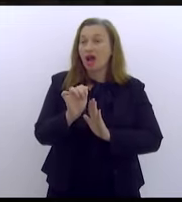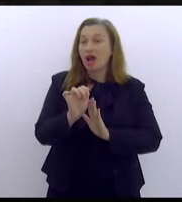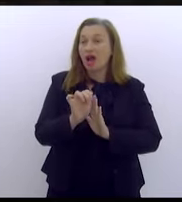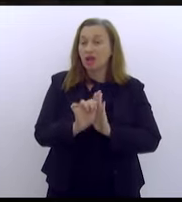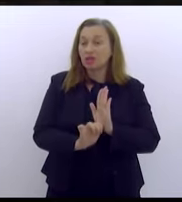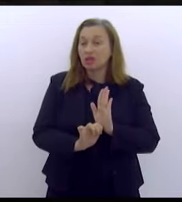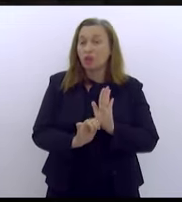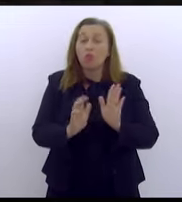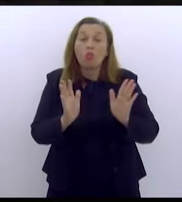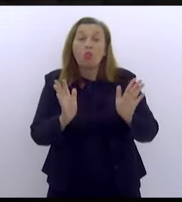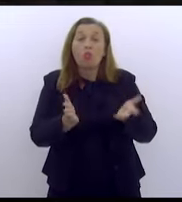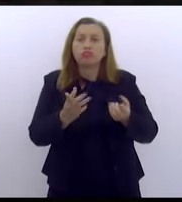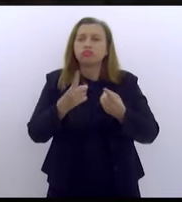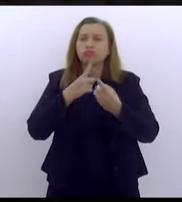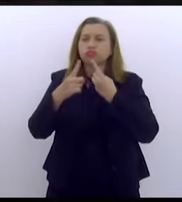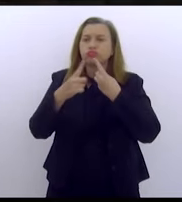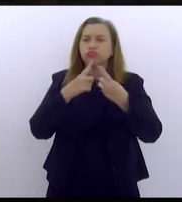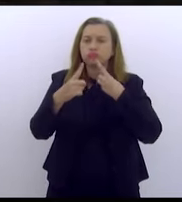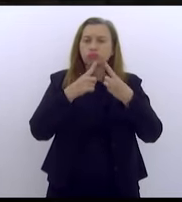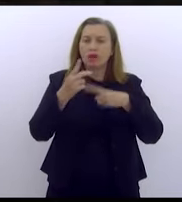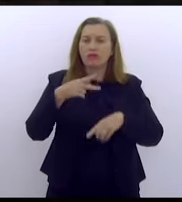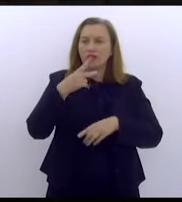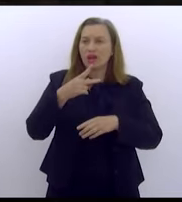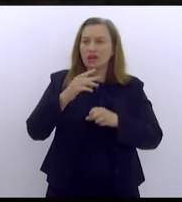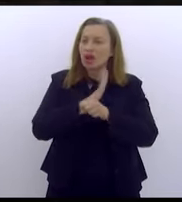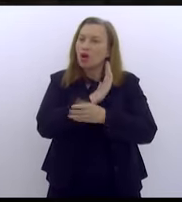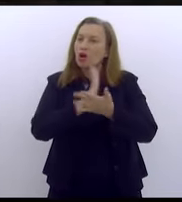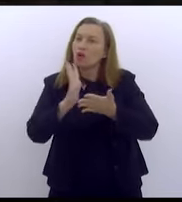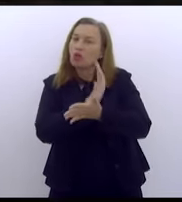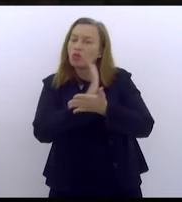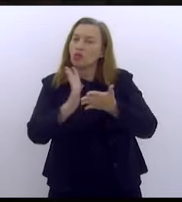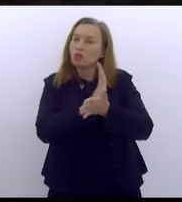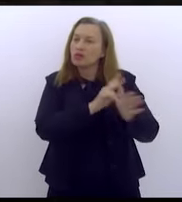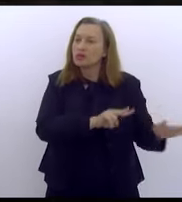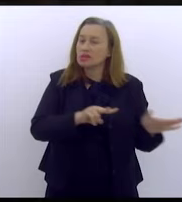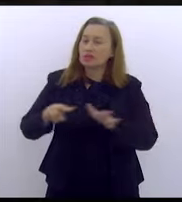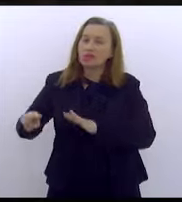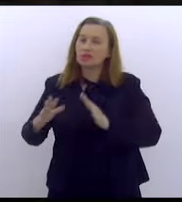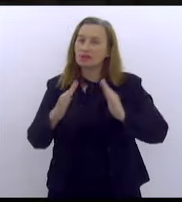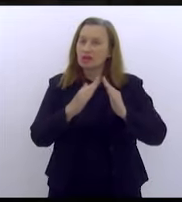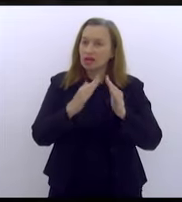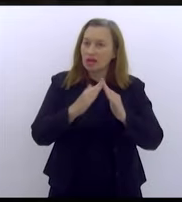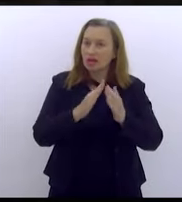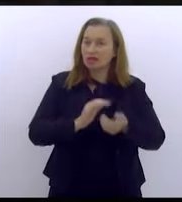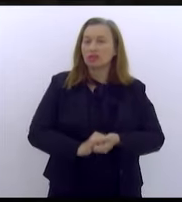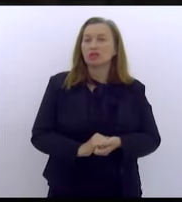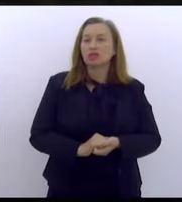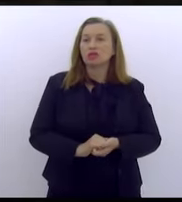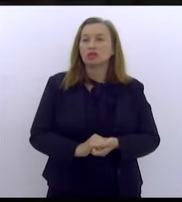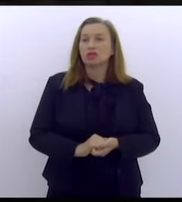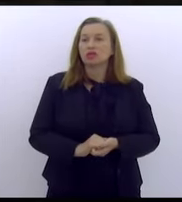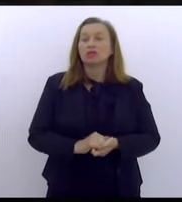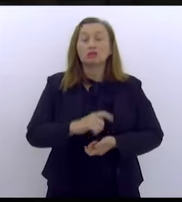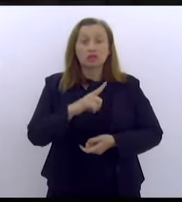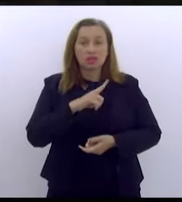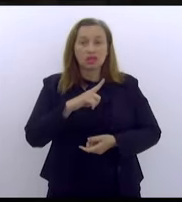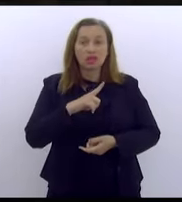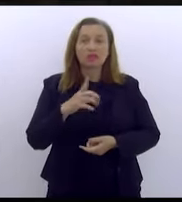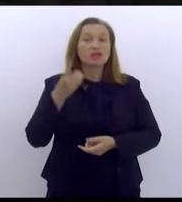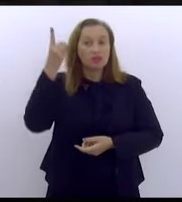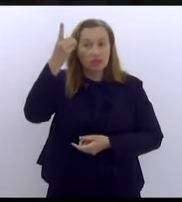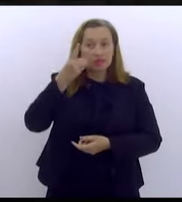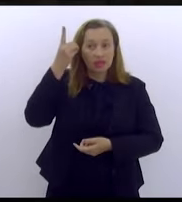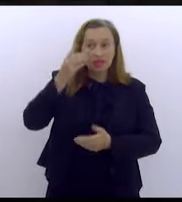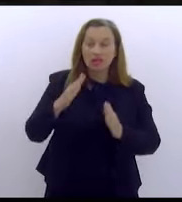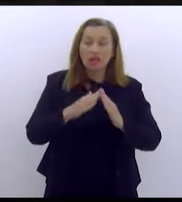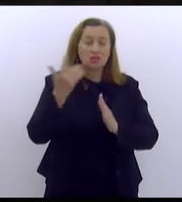Ora, esse é um debate que trouxemos algumas semanas aqui nessa casa e que eu vi que teve muitos deputados e deputadas